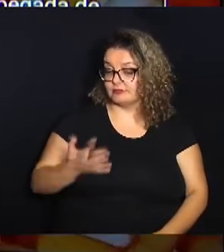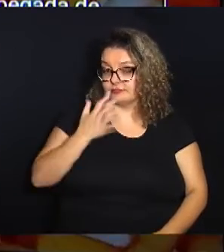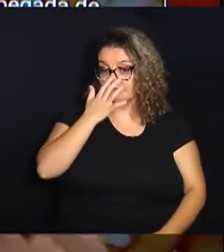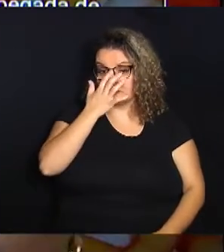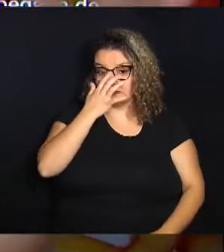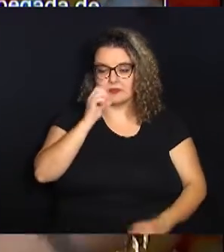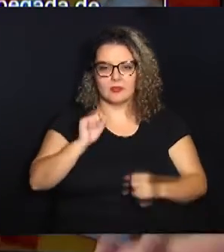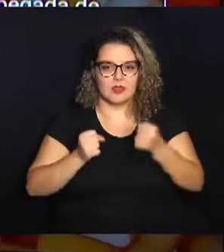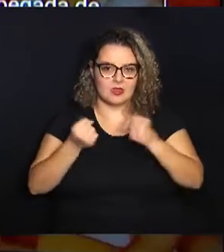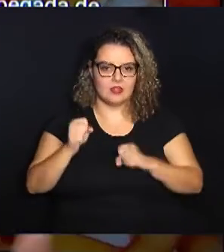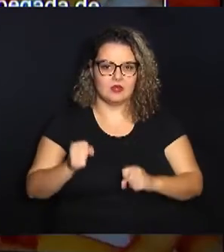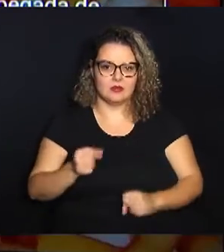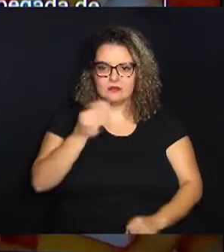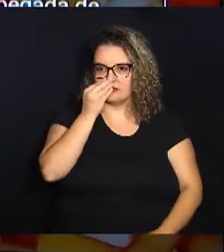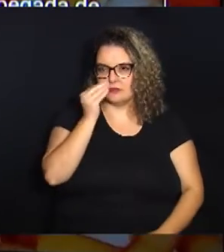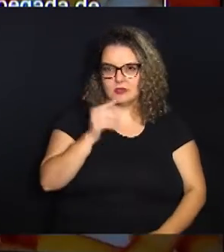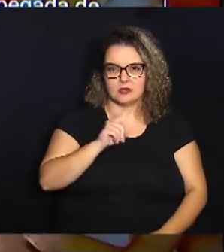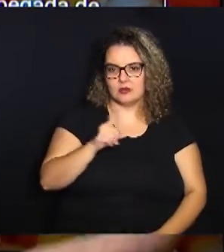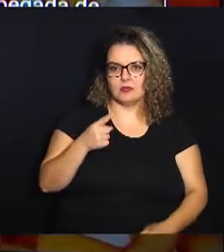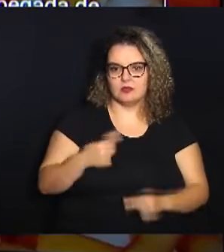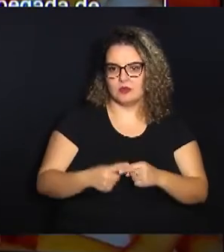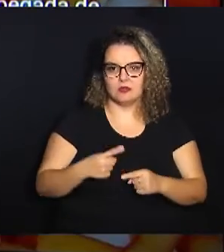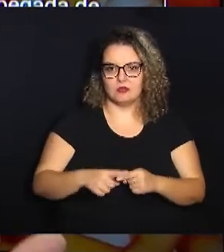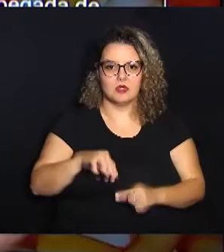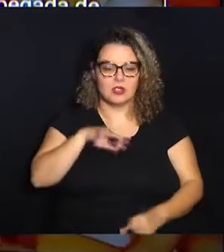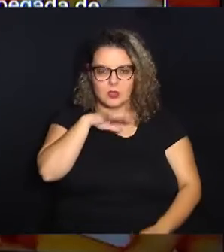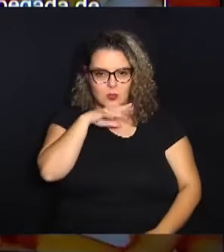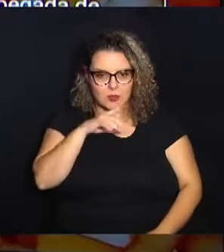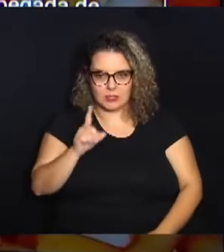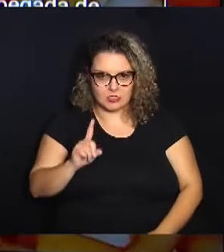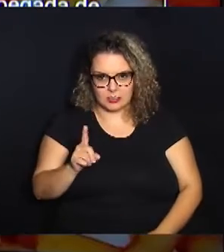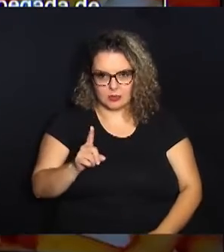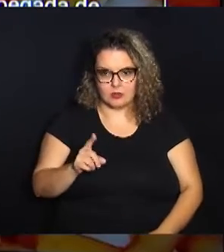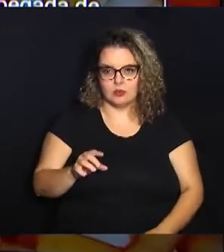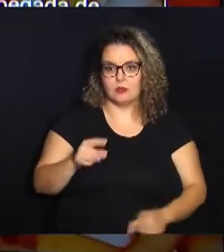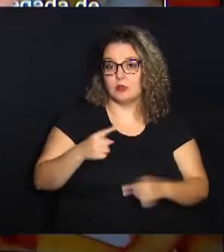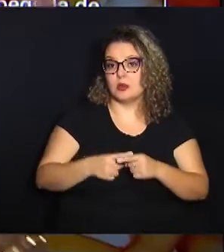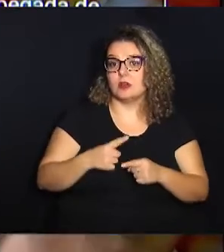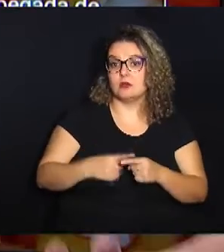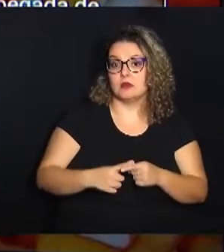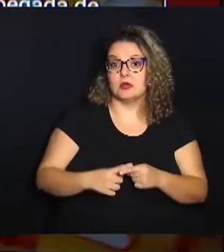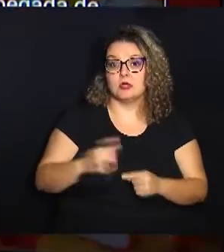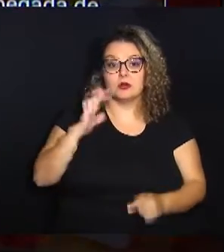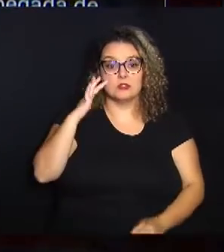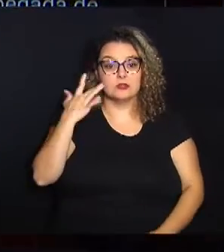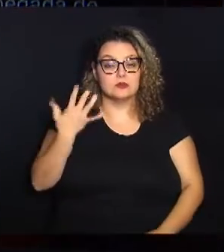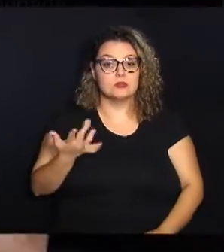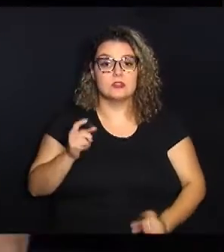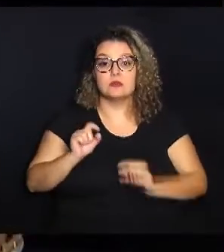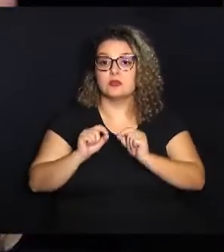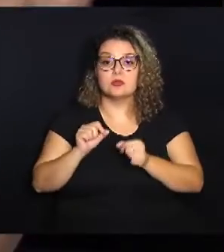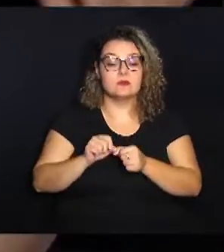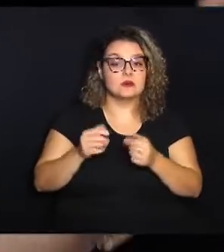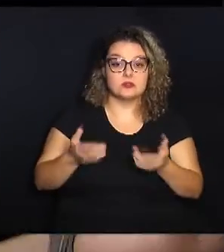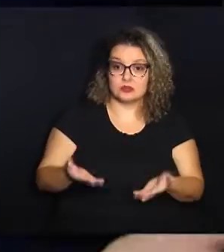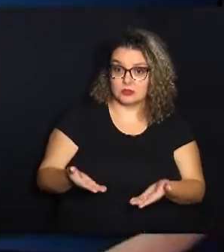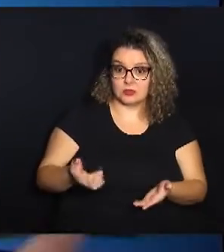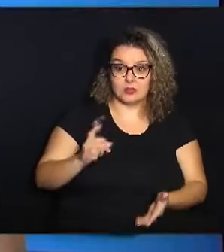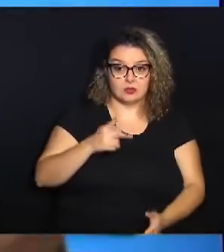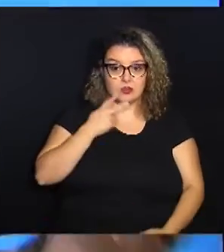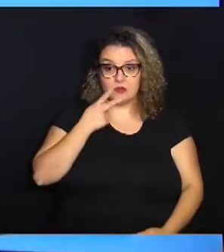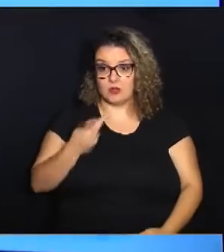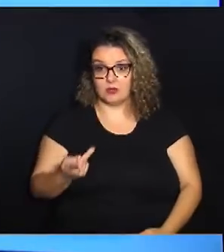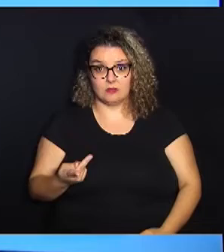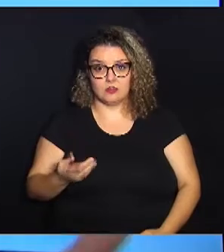indústria descarta, não porque eles sejam ruins, simplesmente porque eles não sabem o que fazer com isso. A gente não está falando de um